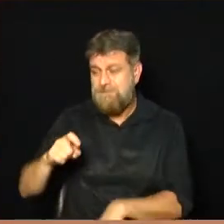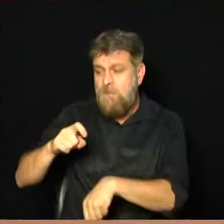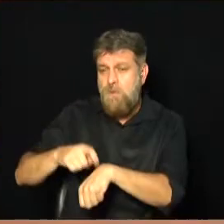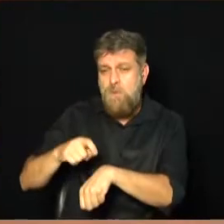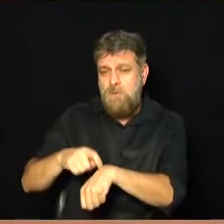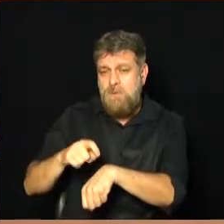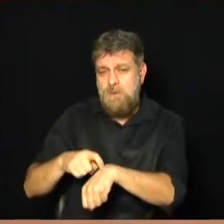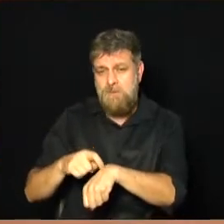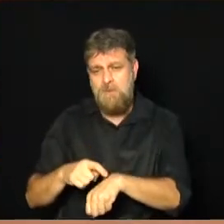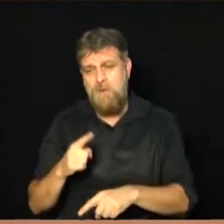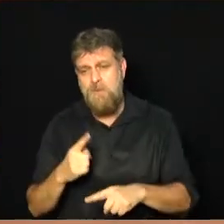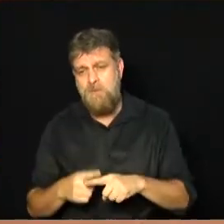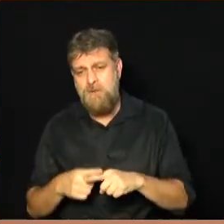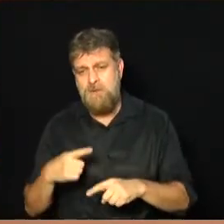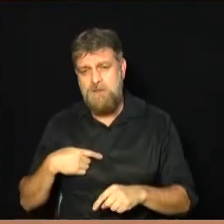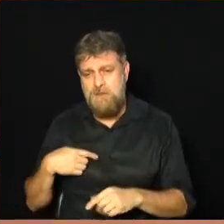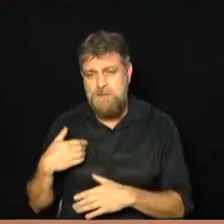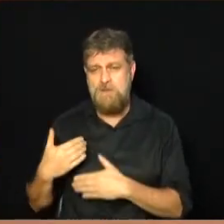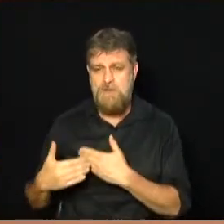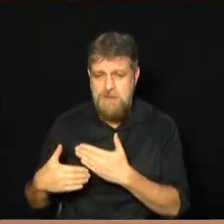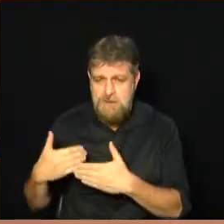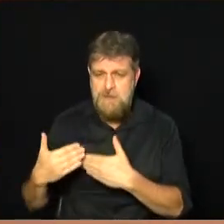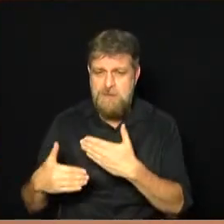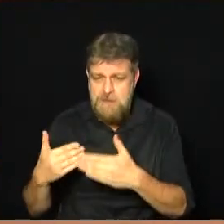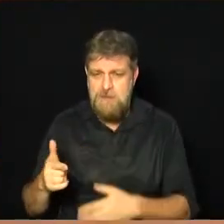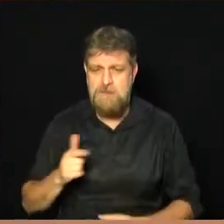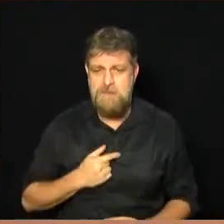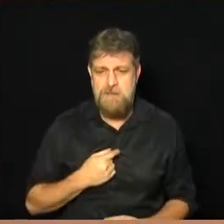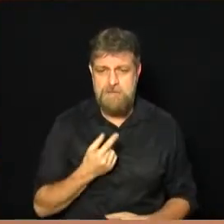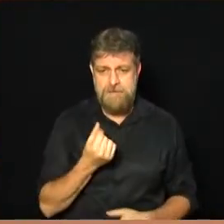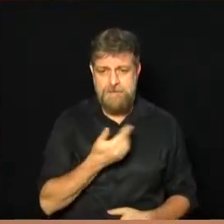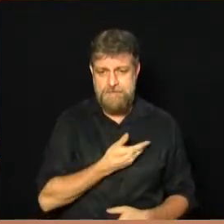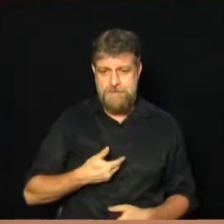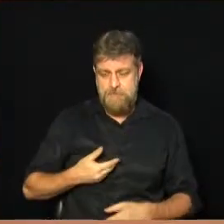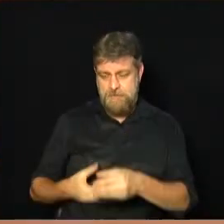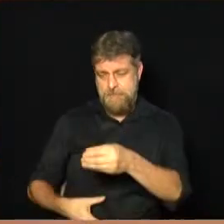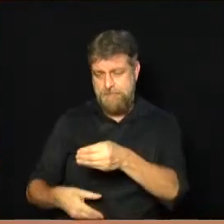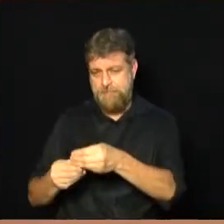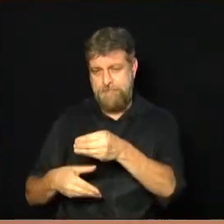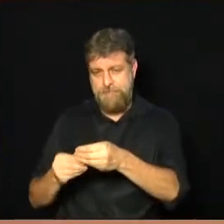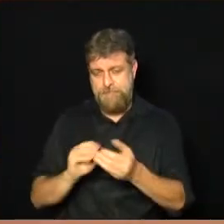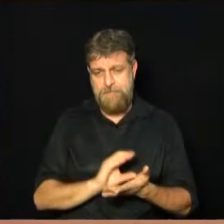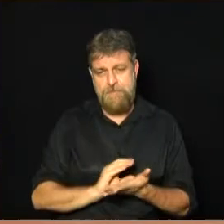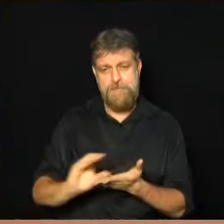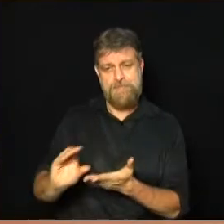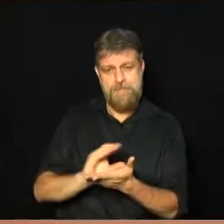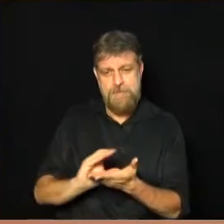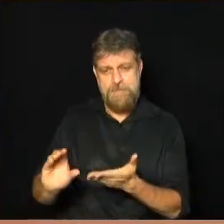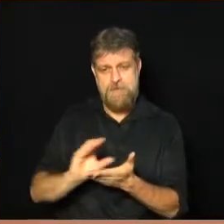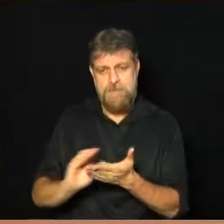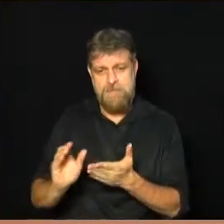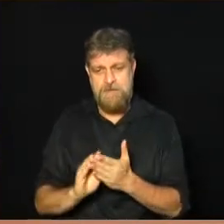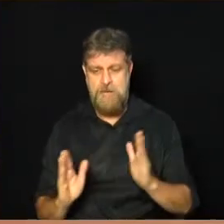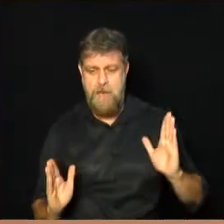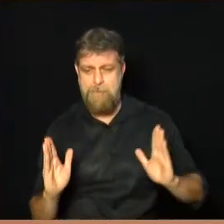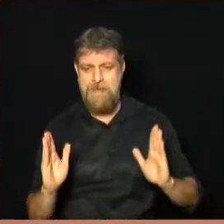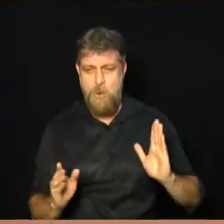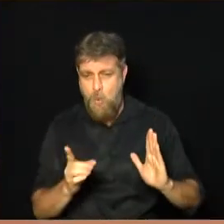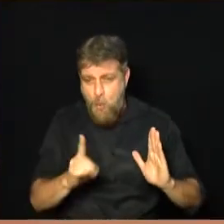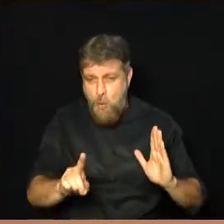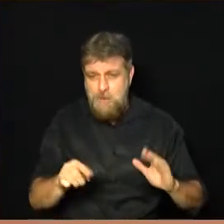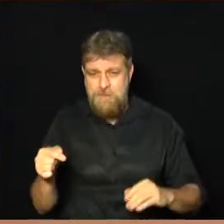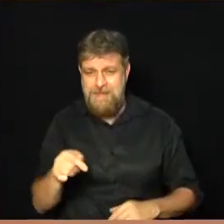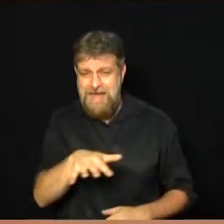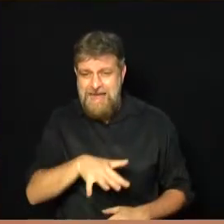gente percebe que a obra vem andando, já houve aditamento, não é? E, por exemplo, esse último trecho que o senhor citou, ali